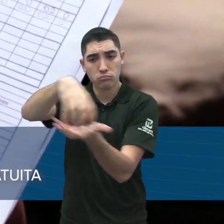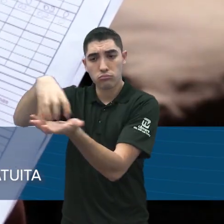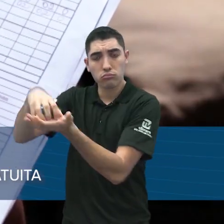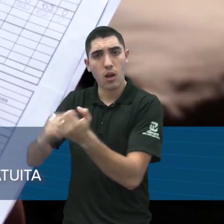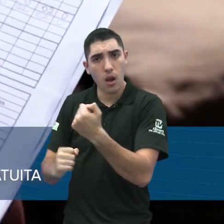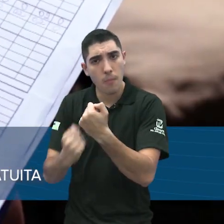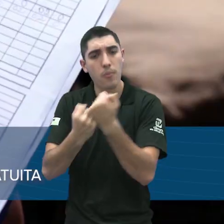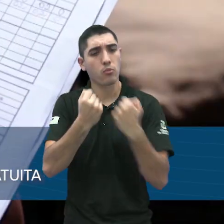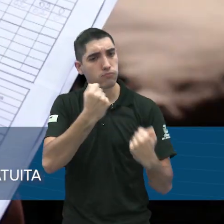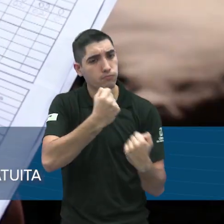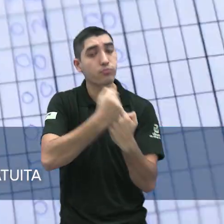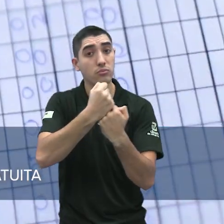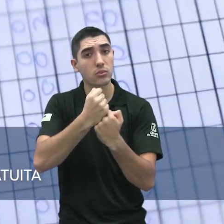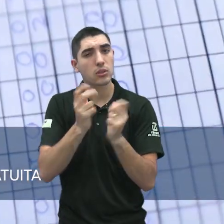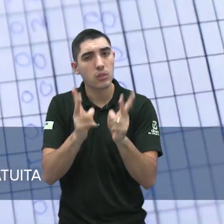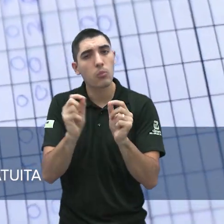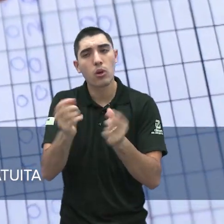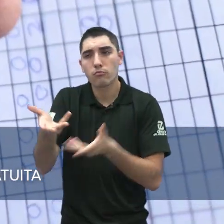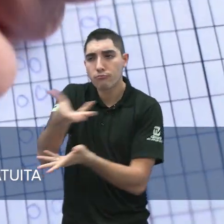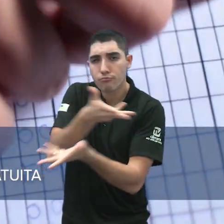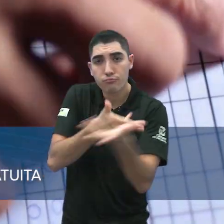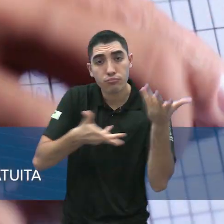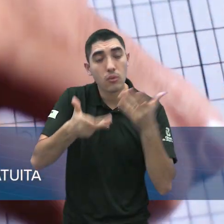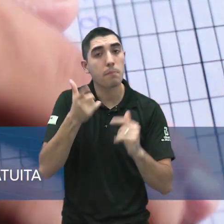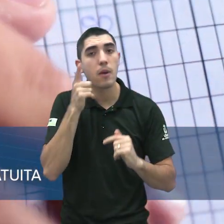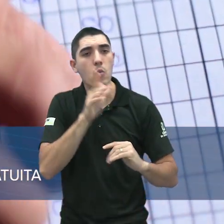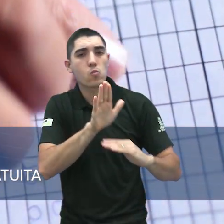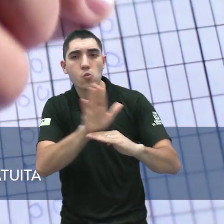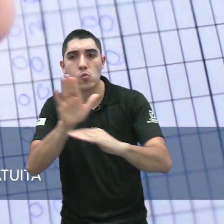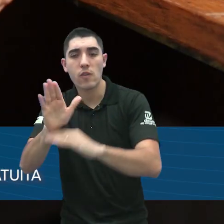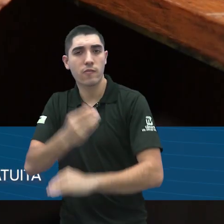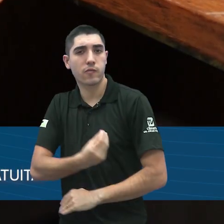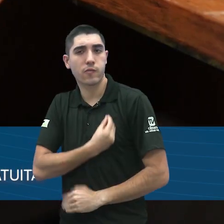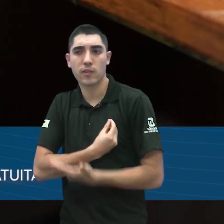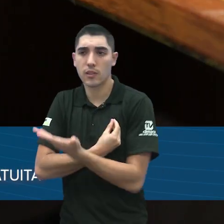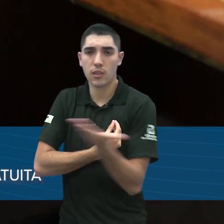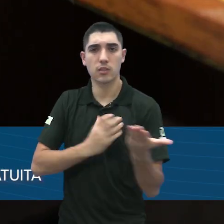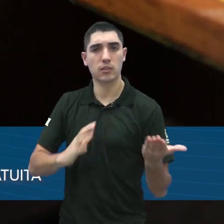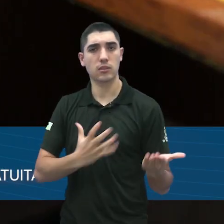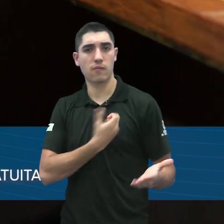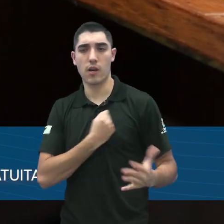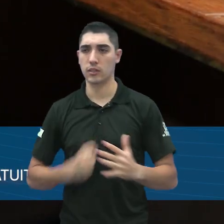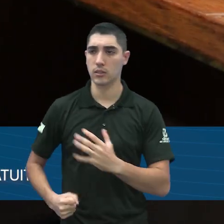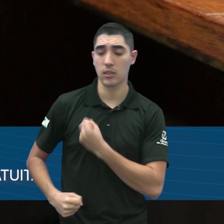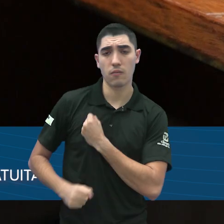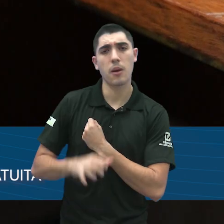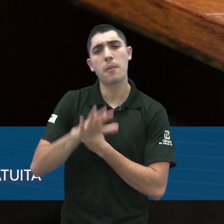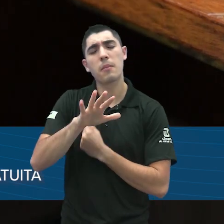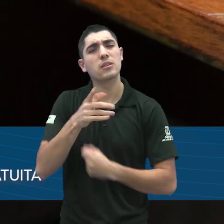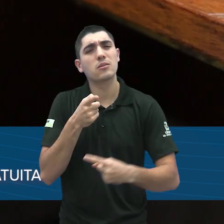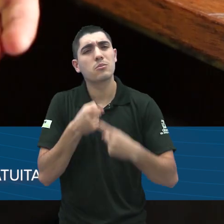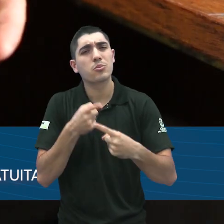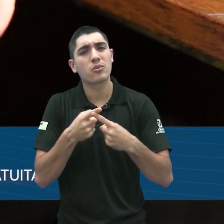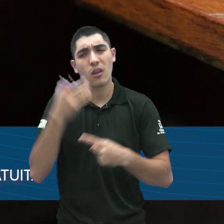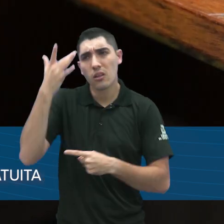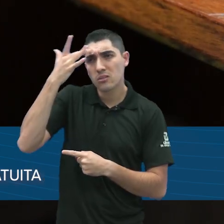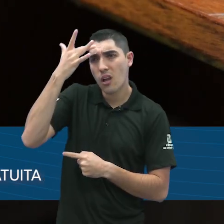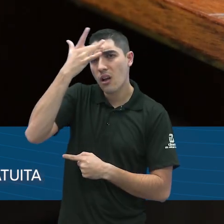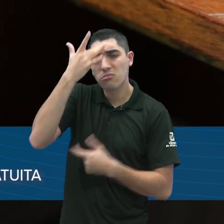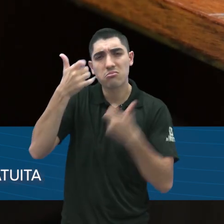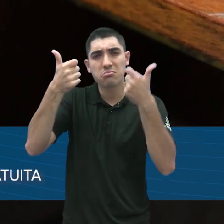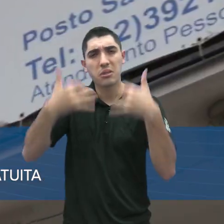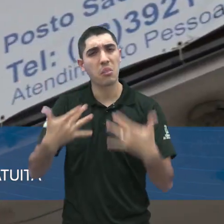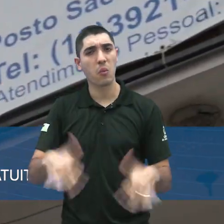e iniciativas de escuta têm ajudado a salvar vidas. Mas por que é tão difícil falar sobre